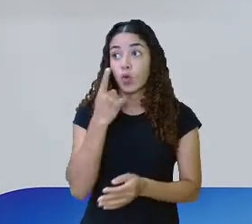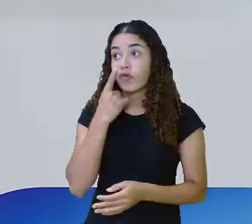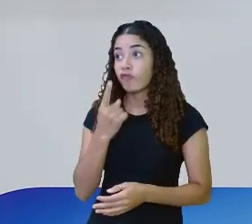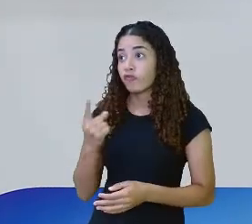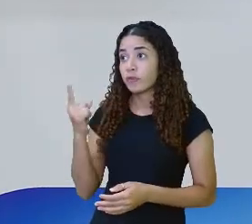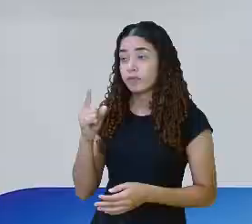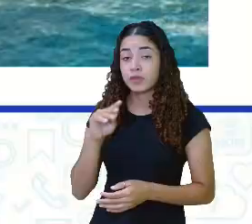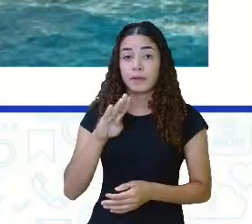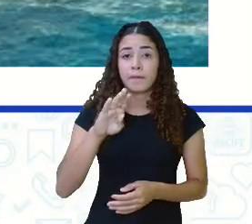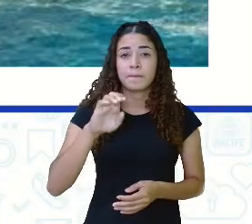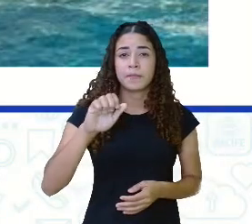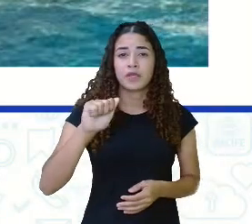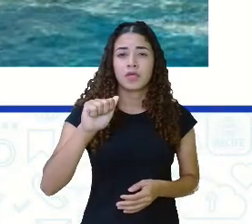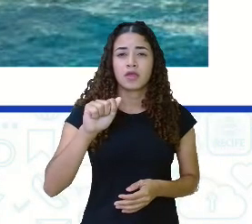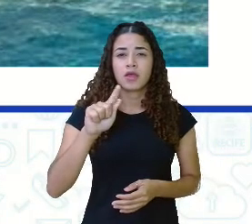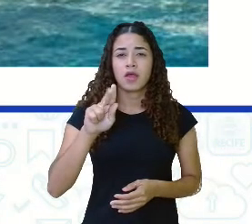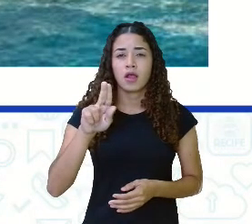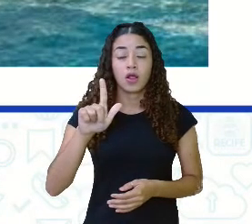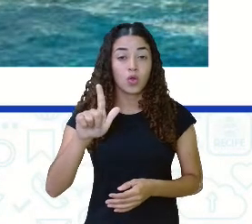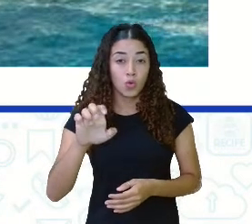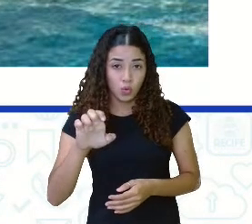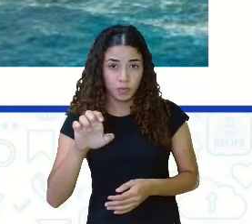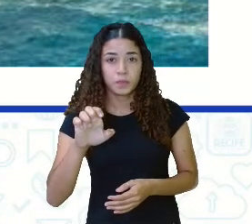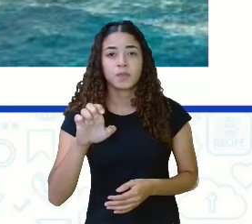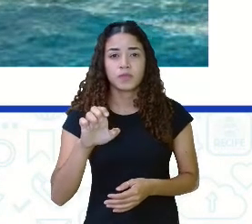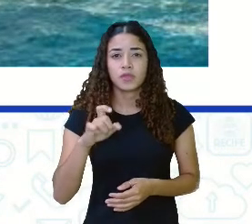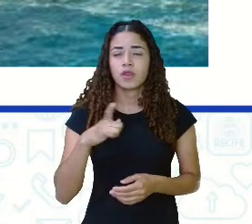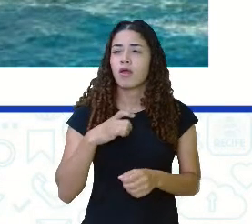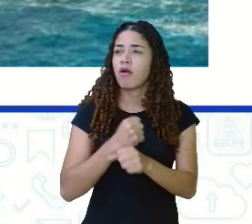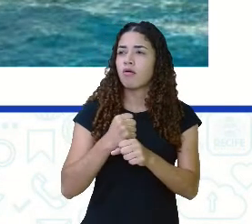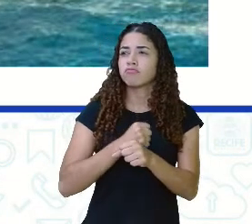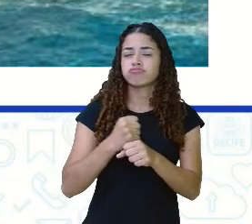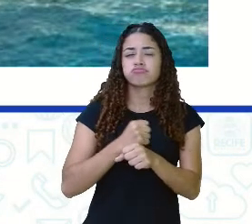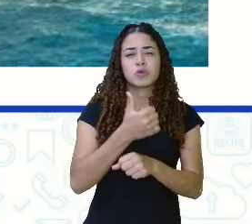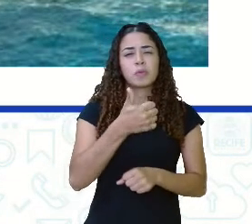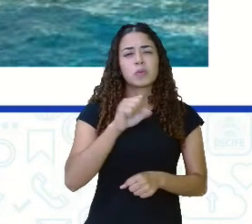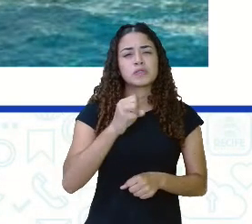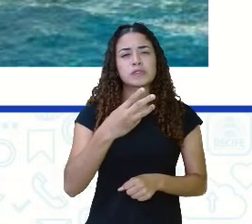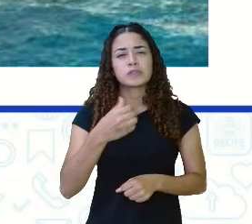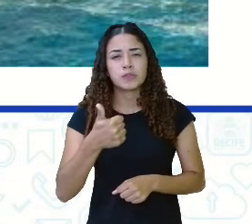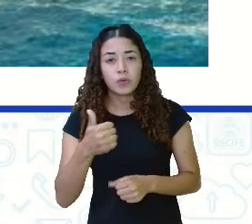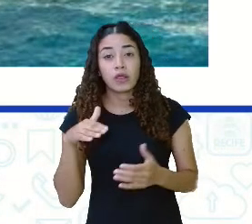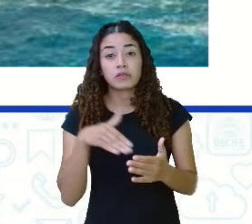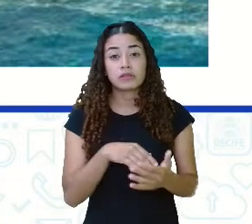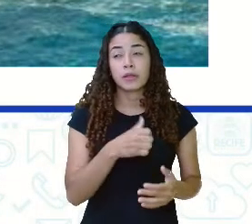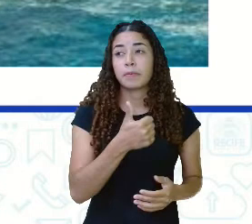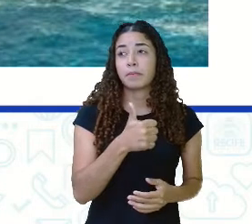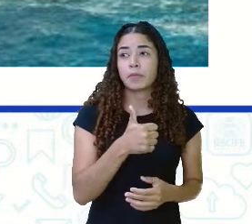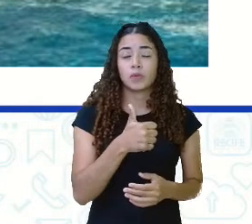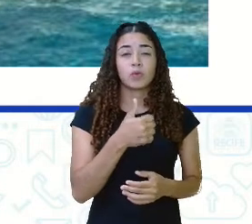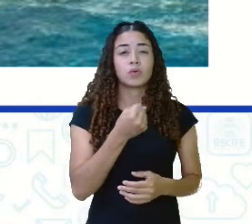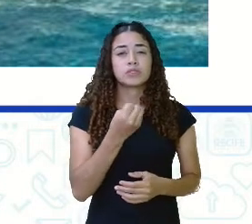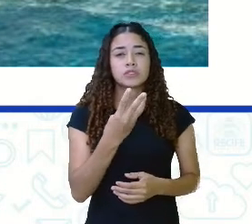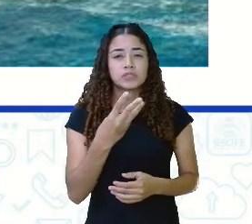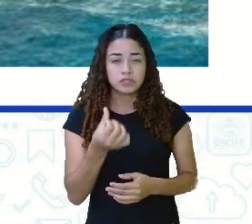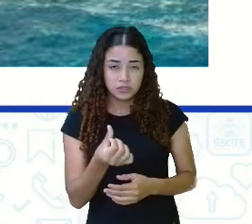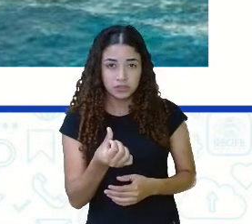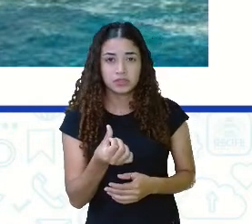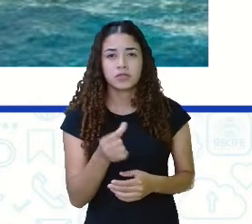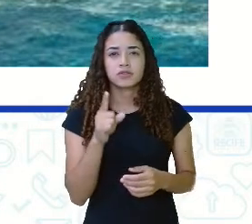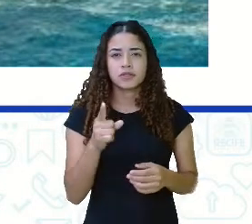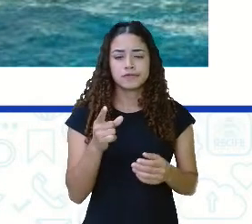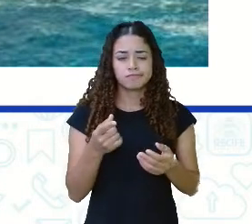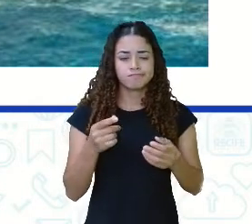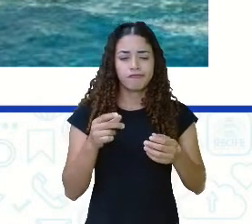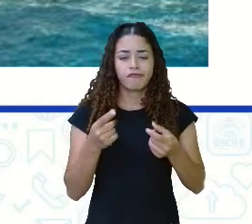Beagle, entre os anos de 1831 a 1836, ele fez um levantamento topográfico, que é isso,